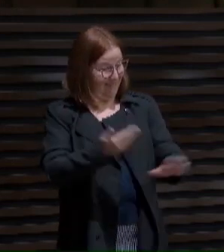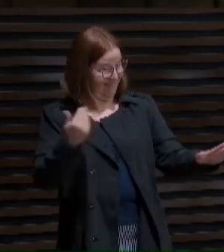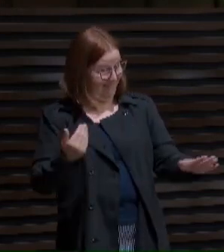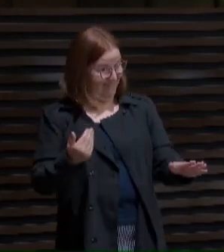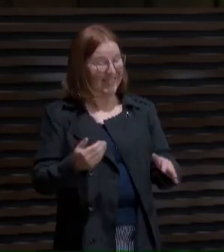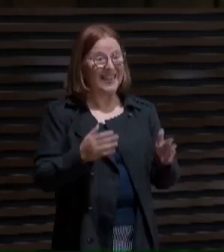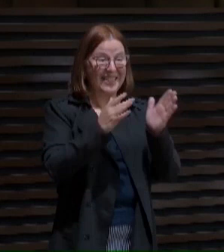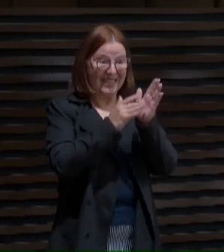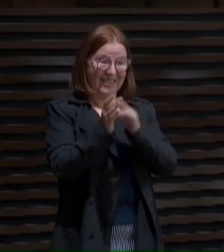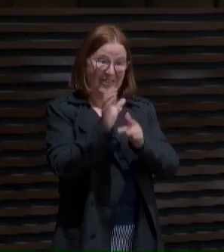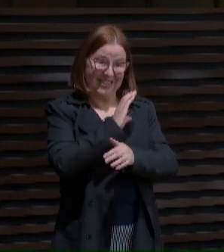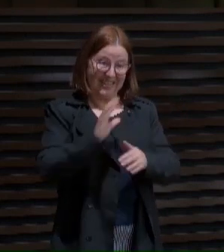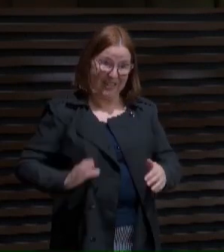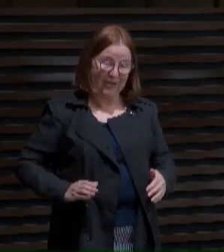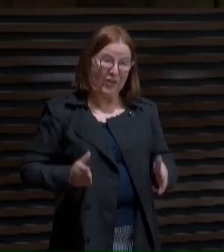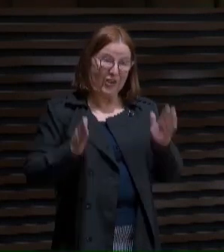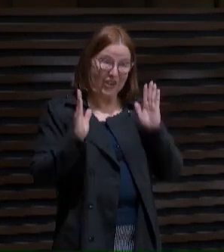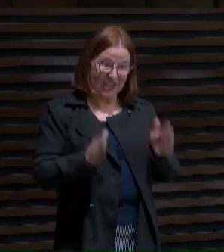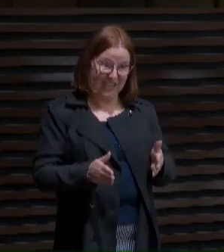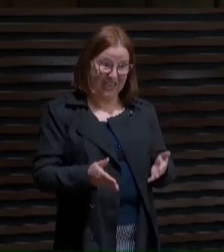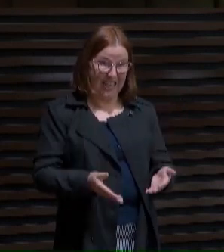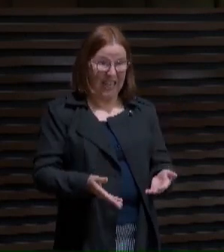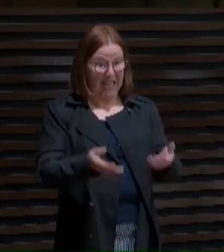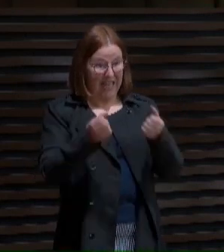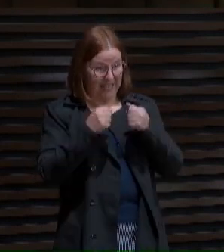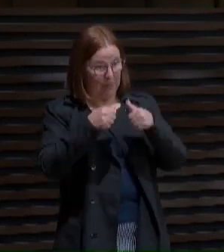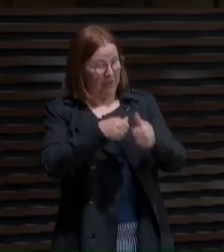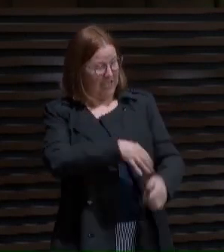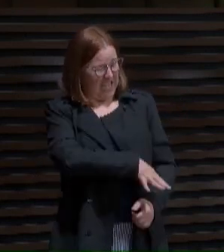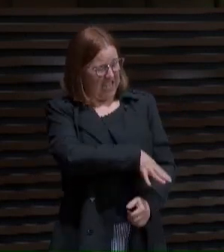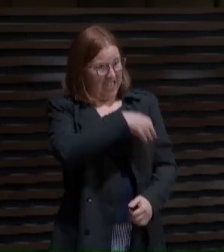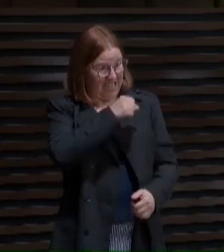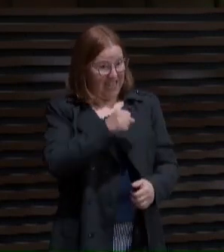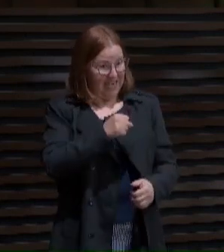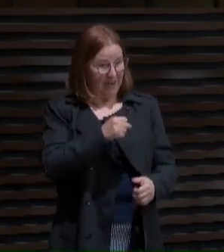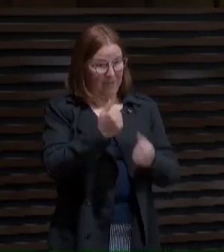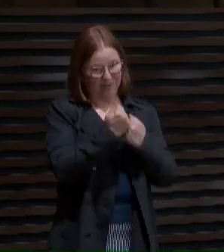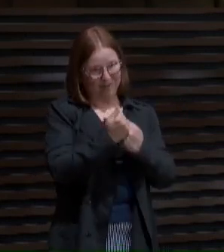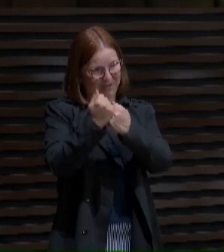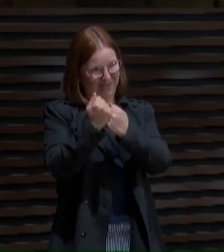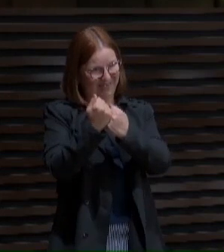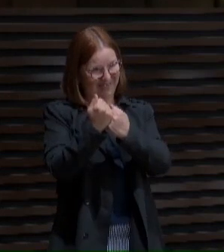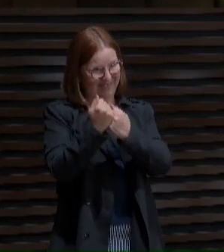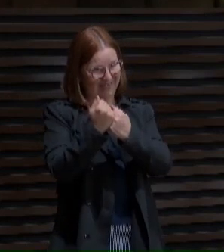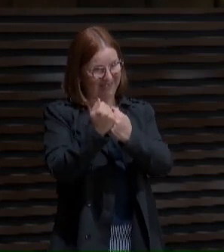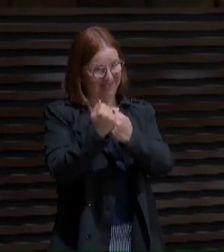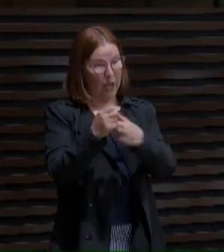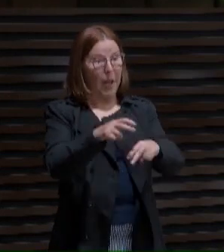lugar. Tanto que Jesus Cristo diz: Deus meu, por que me